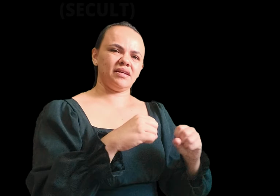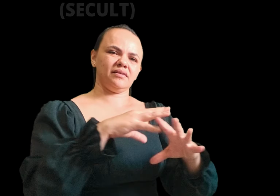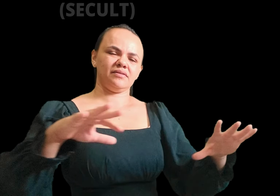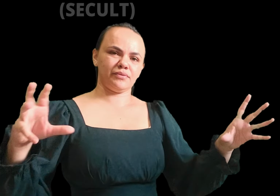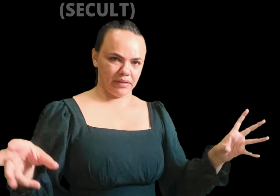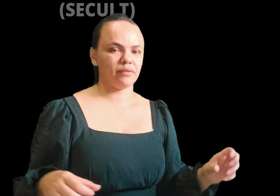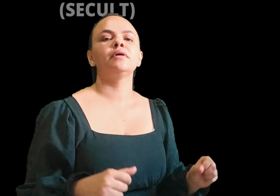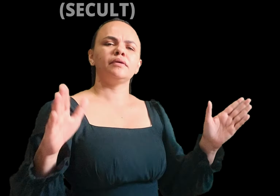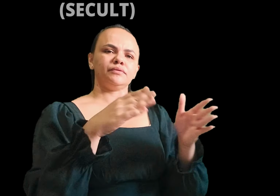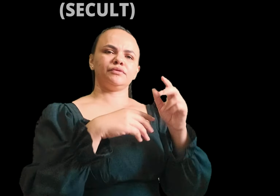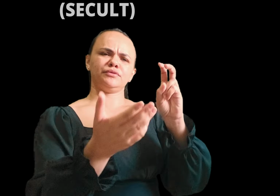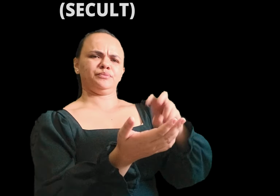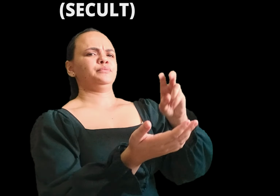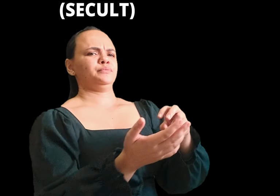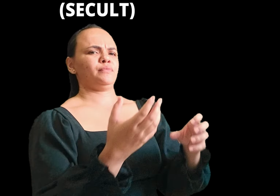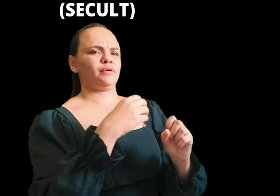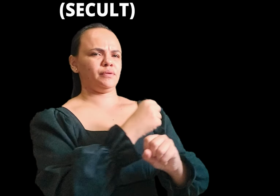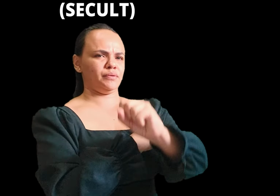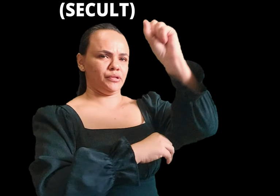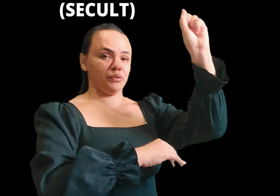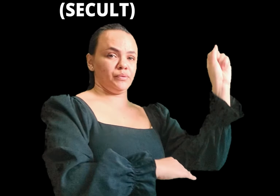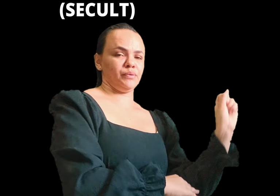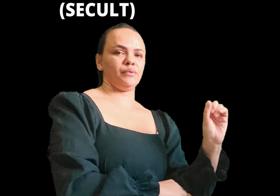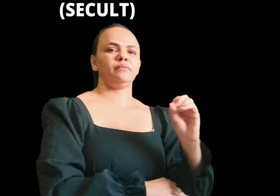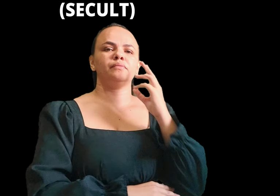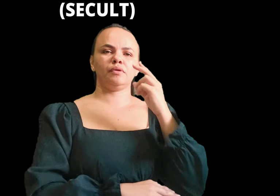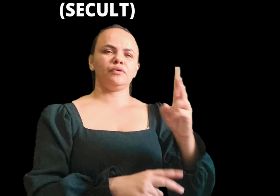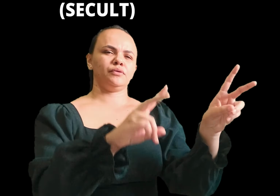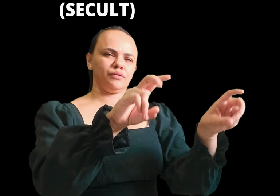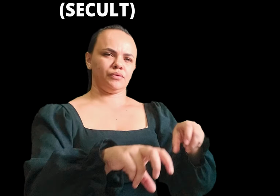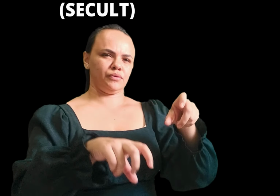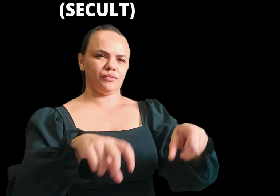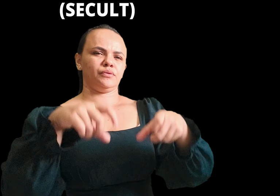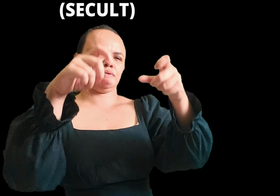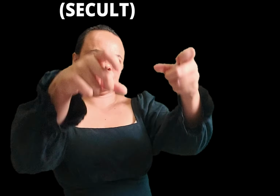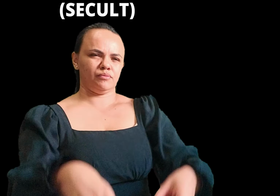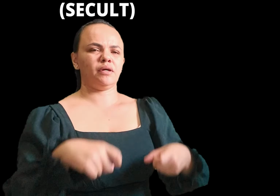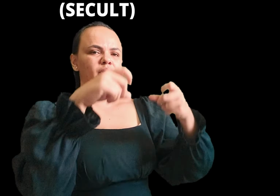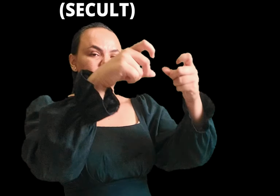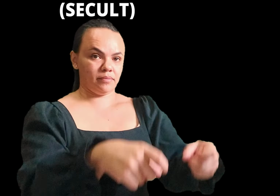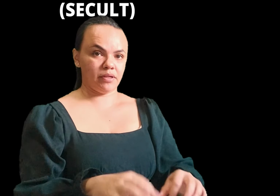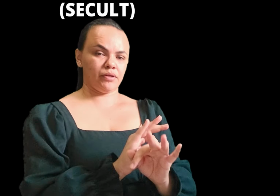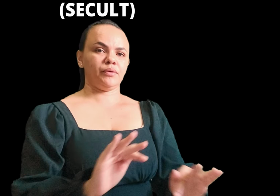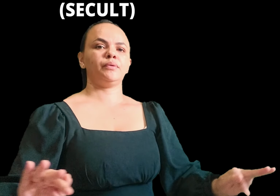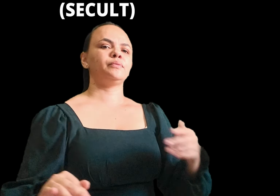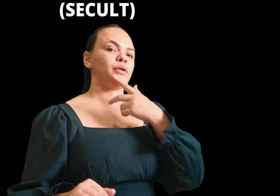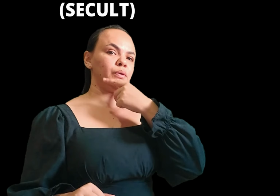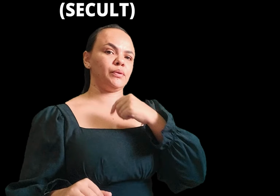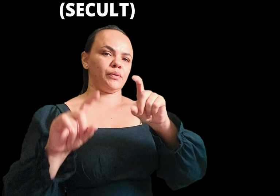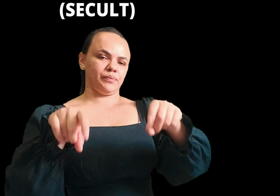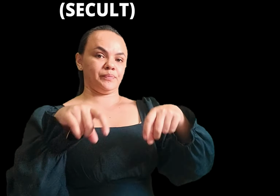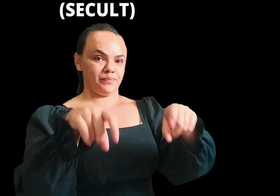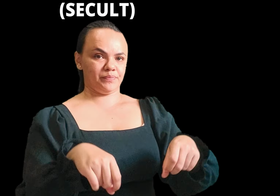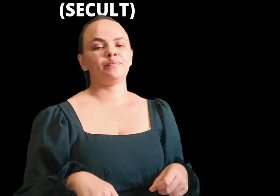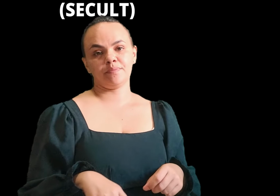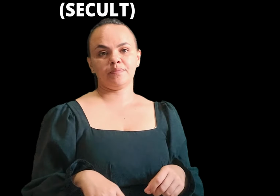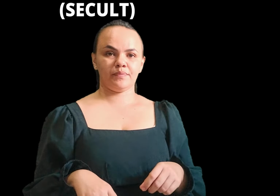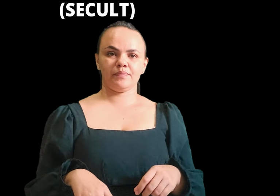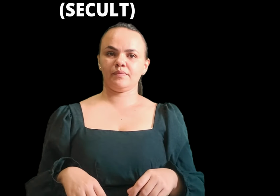amanhecer ouve-se o bater da enchada do humilde agricultor que parte para o